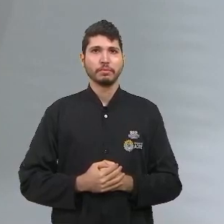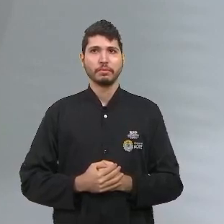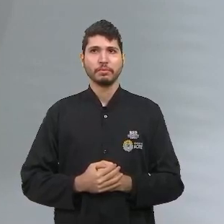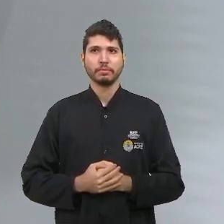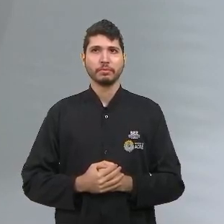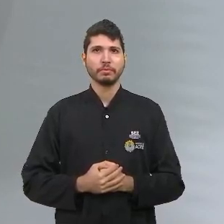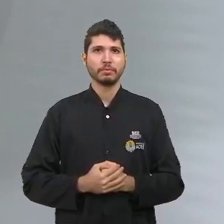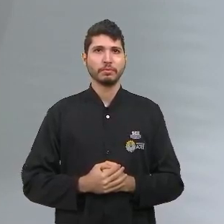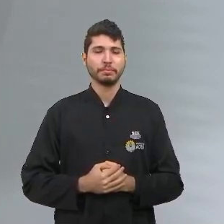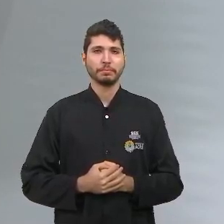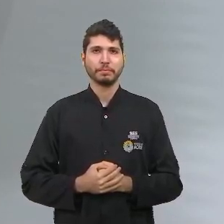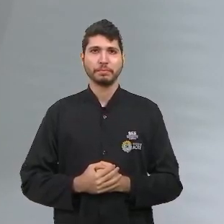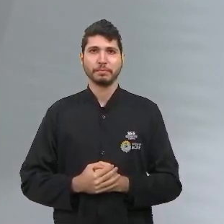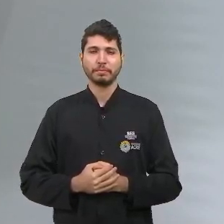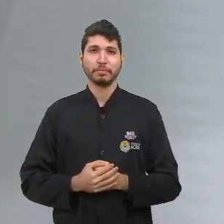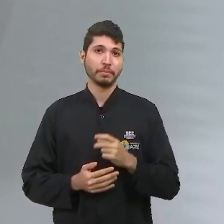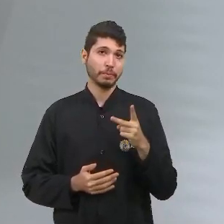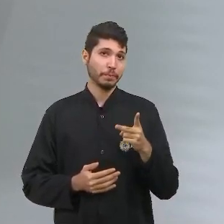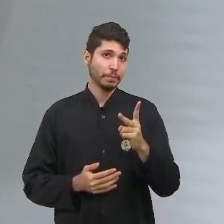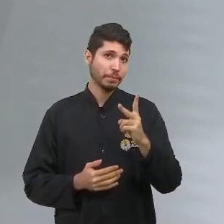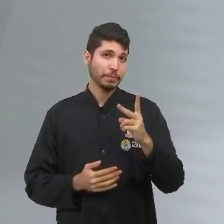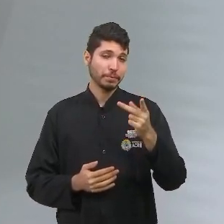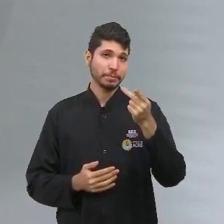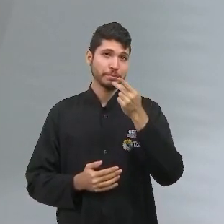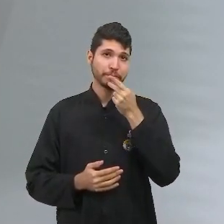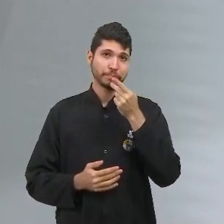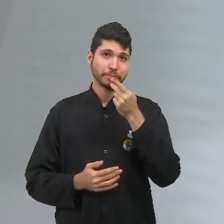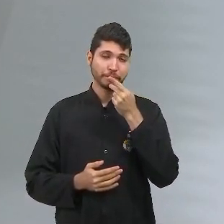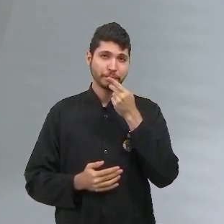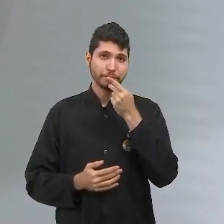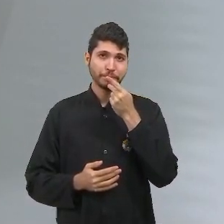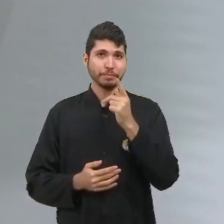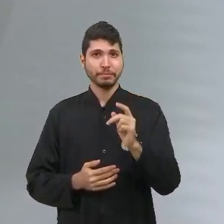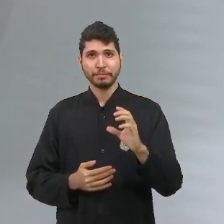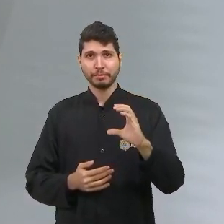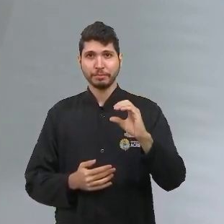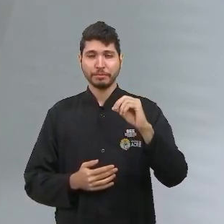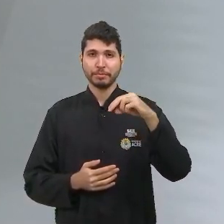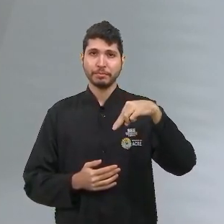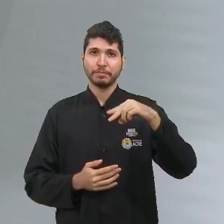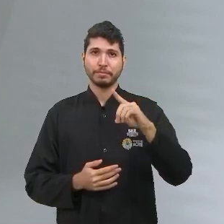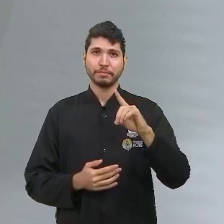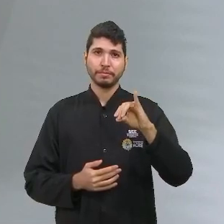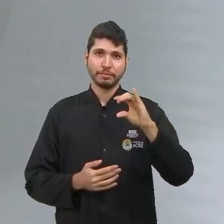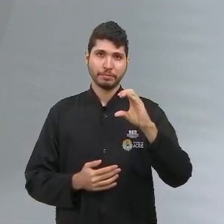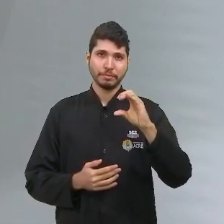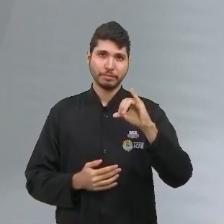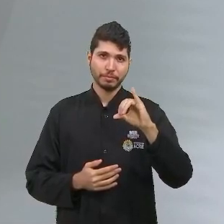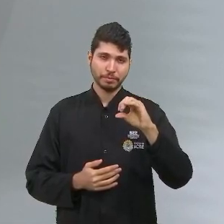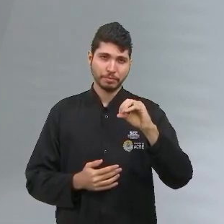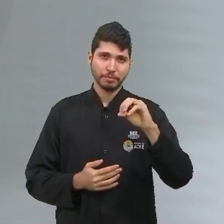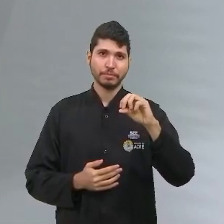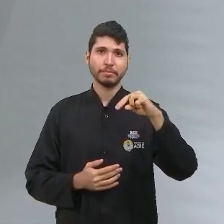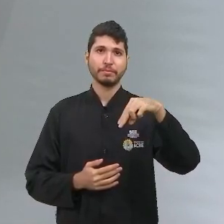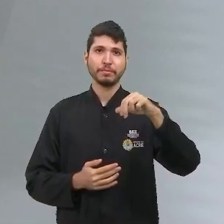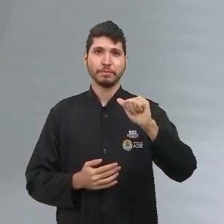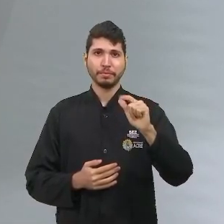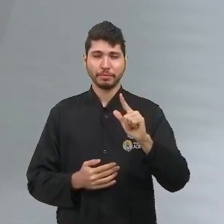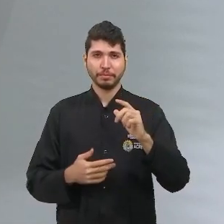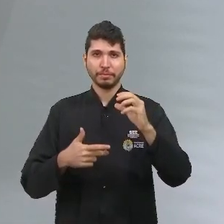nós vamos entender um pouco mais a probabilidade condicional com alguns exemplos do Enem. Eu vou começar com